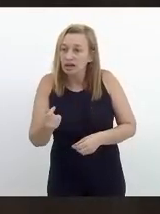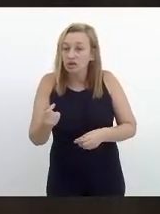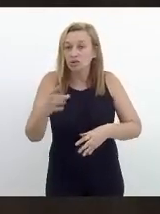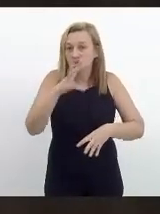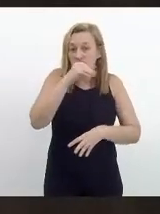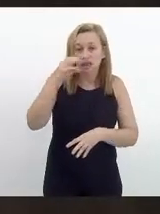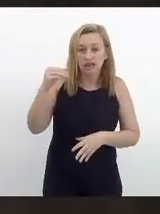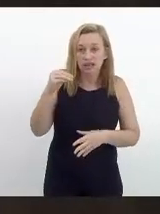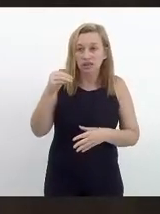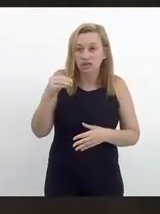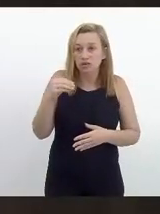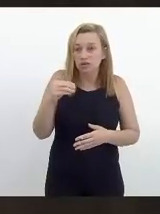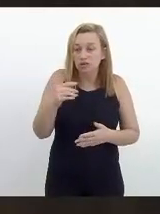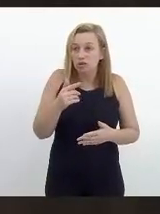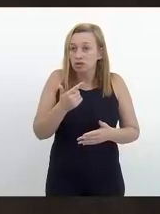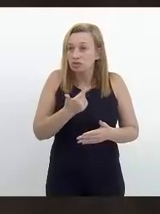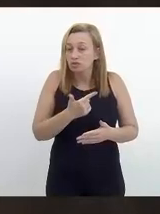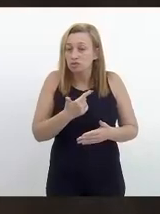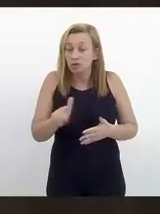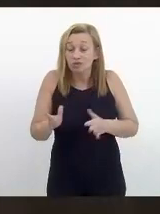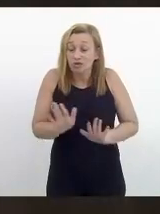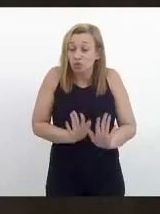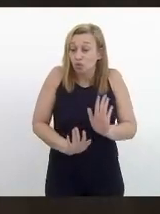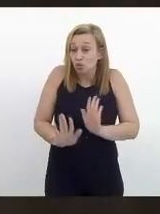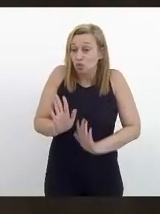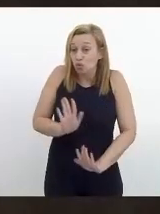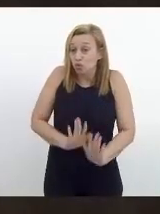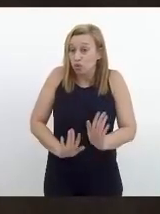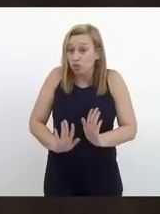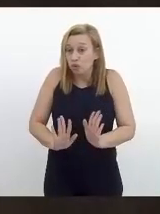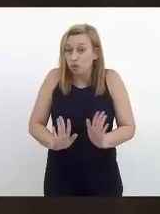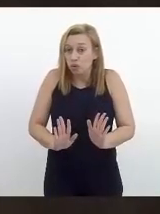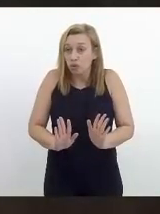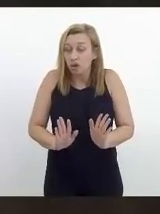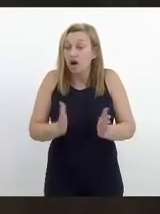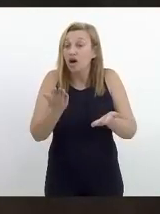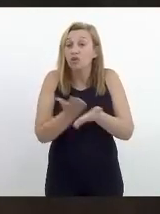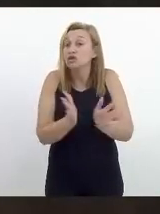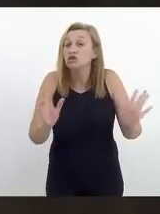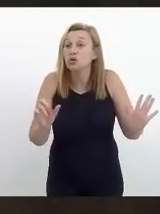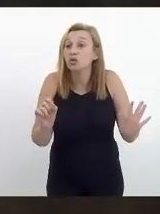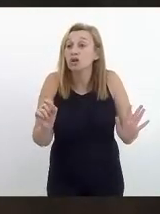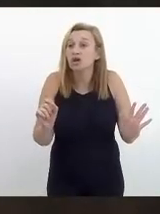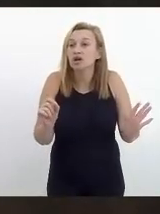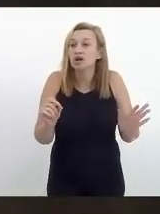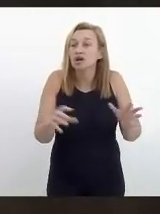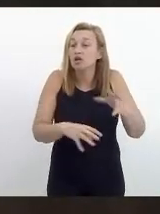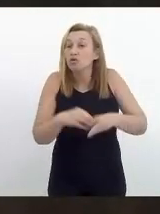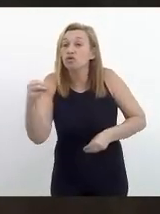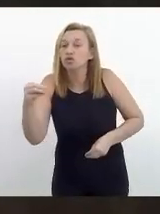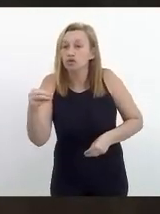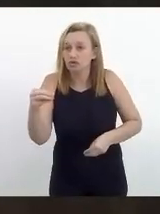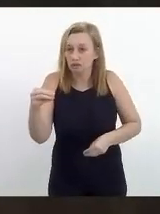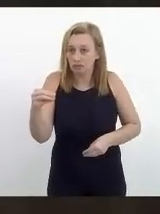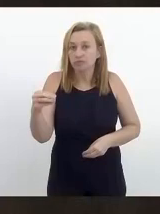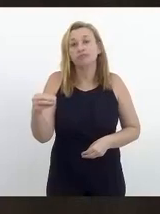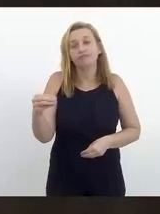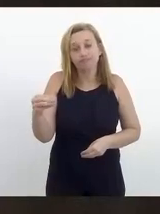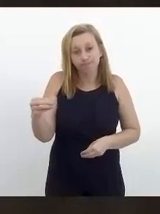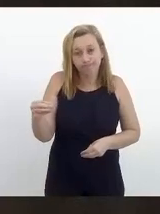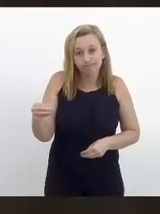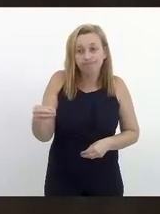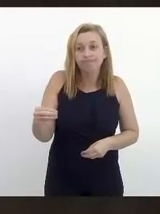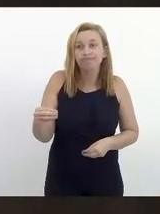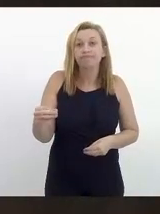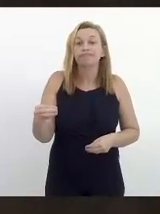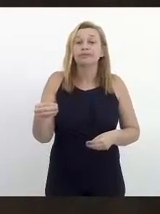sem condições de ter o devido cuidado, acabou abrindo brecha para que houvesse uma fuga. E